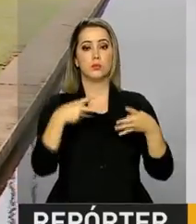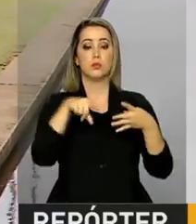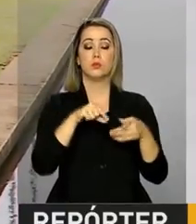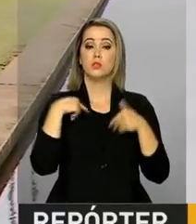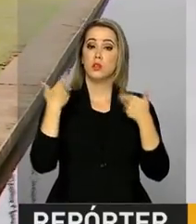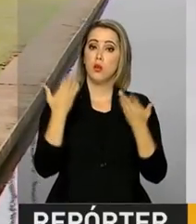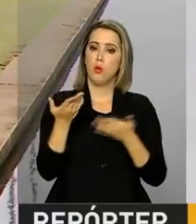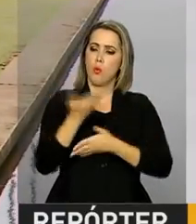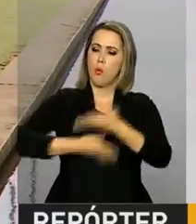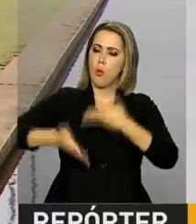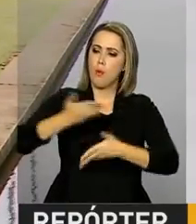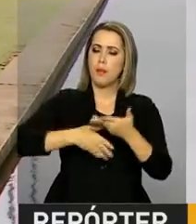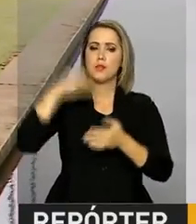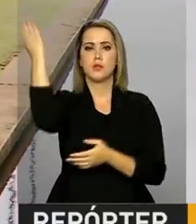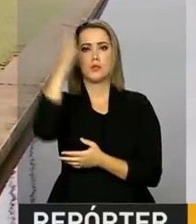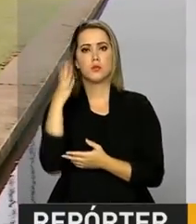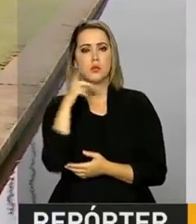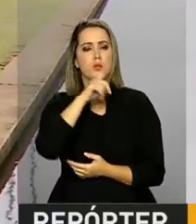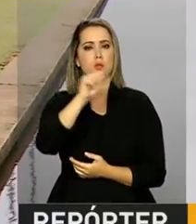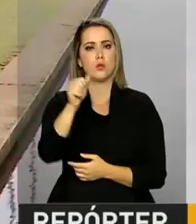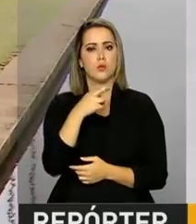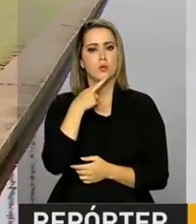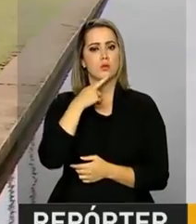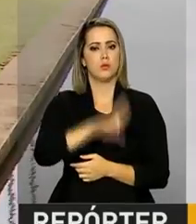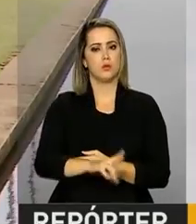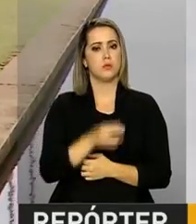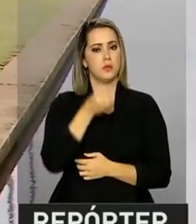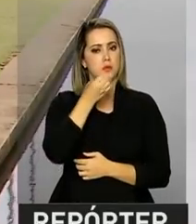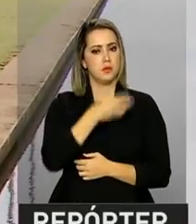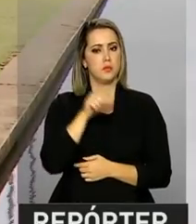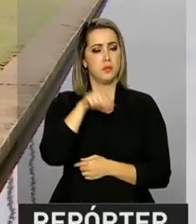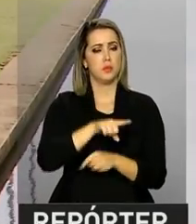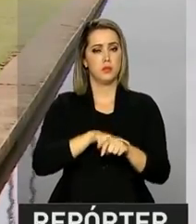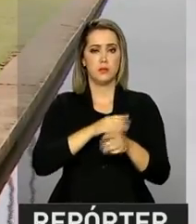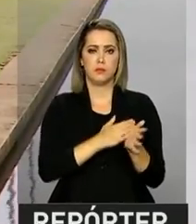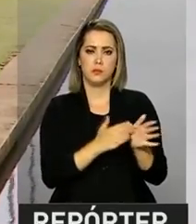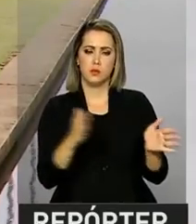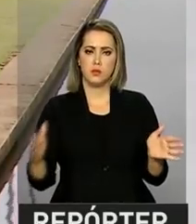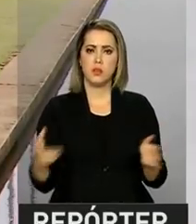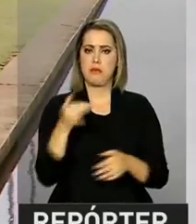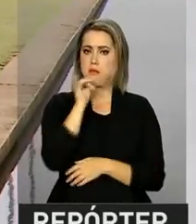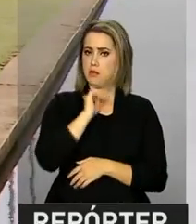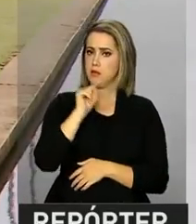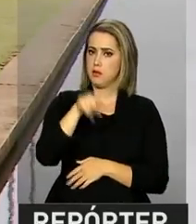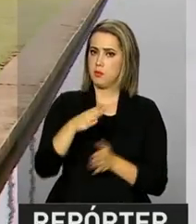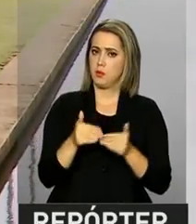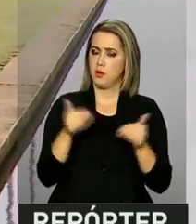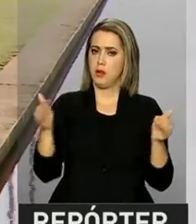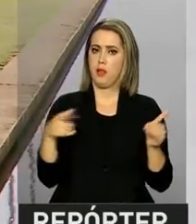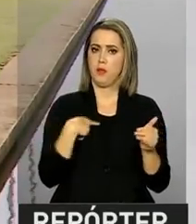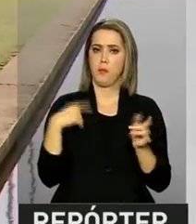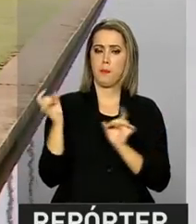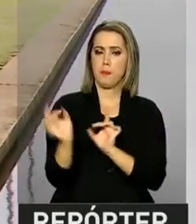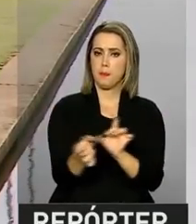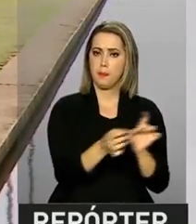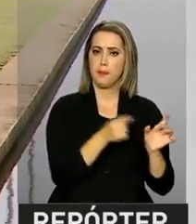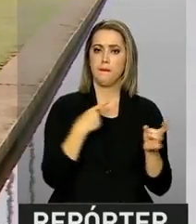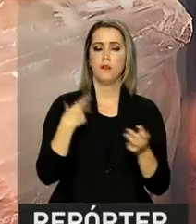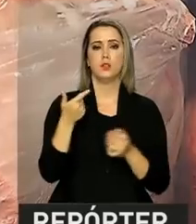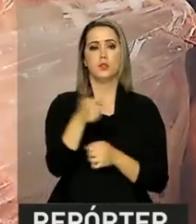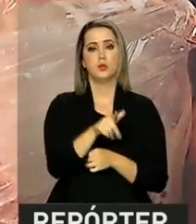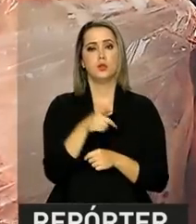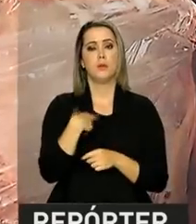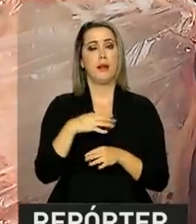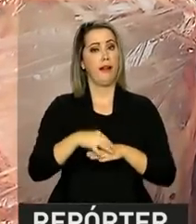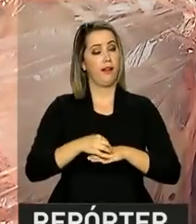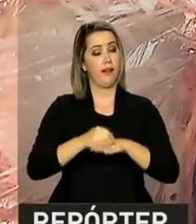comercial brasileira tem alcançado resultados expressivos nesse período. Exemplo é a abertura de mercados estrangeiros para a